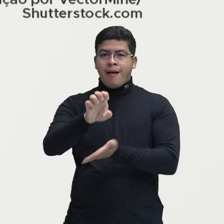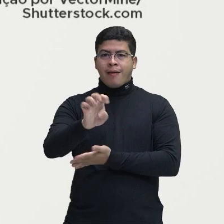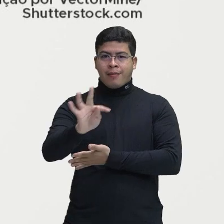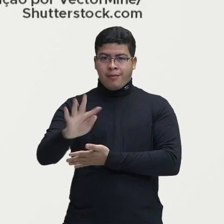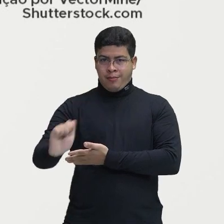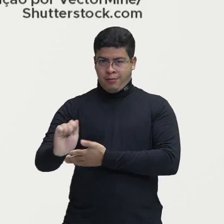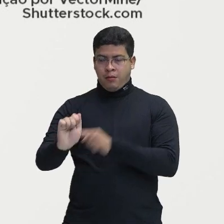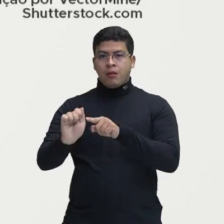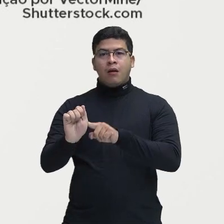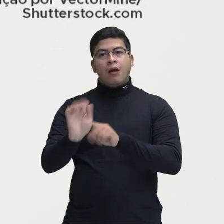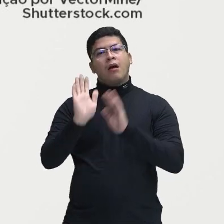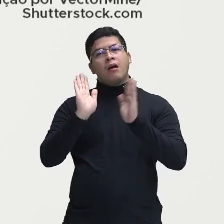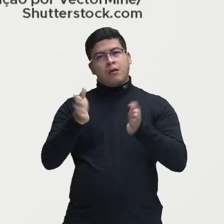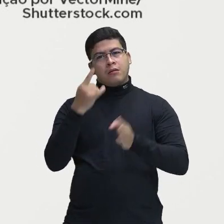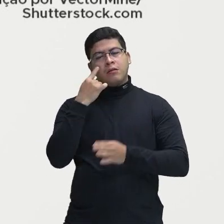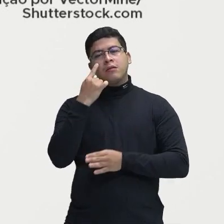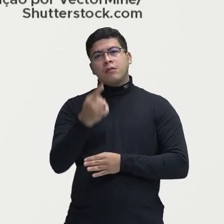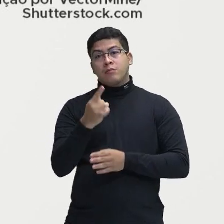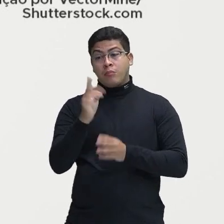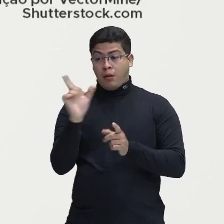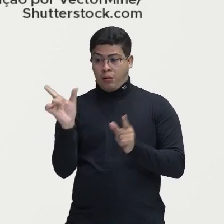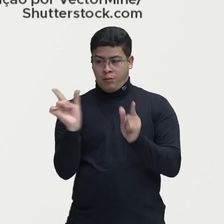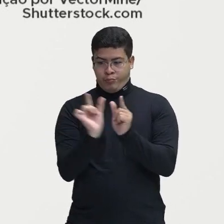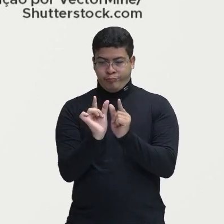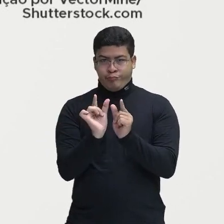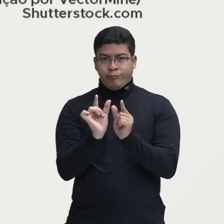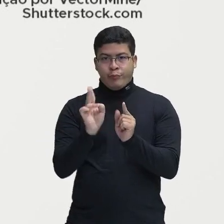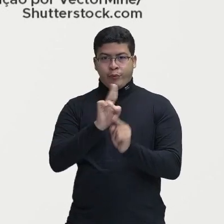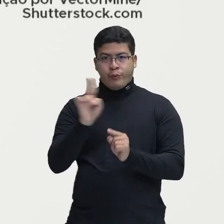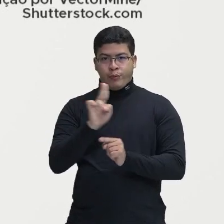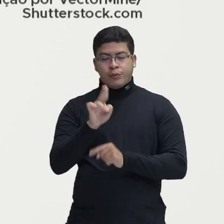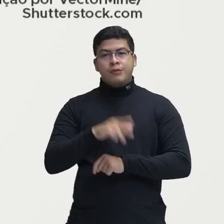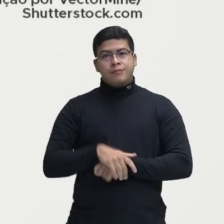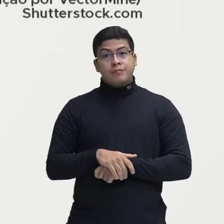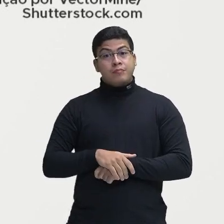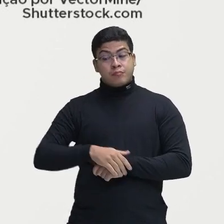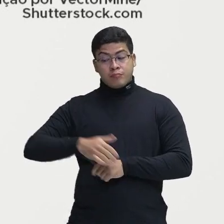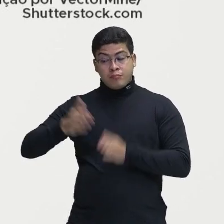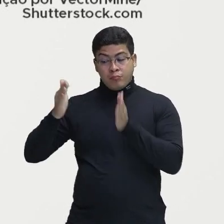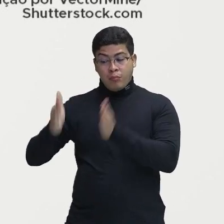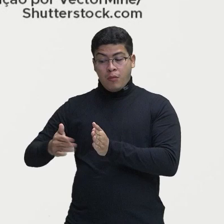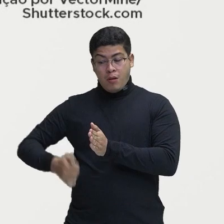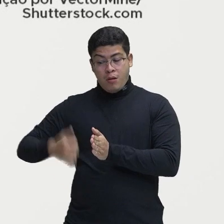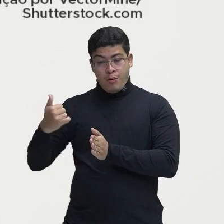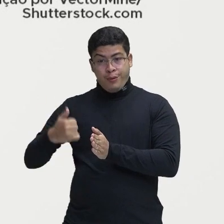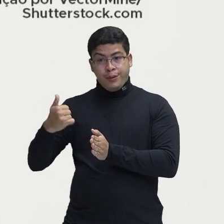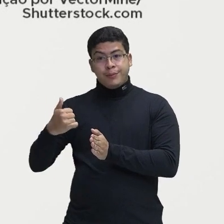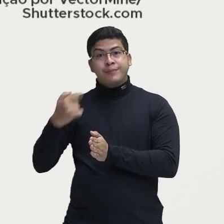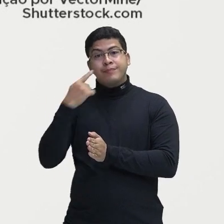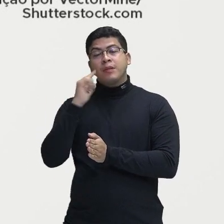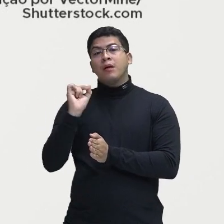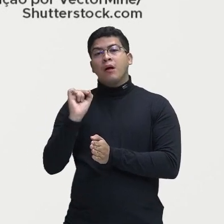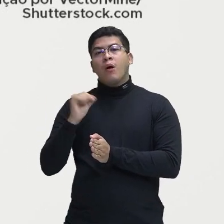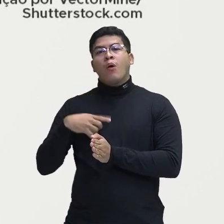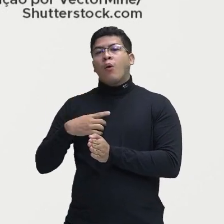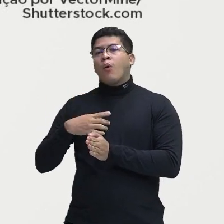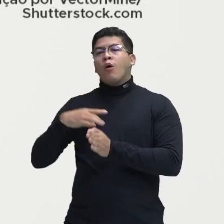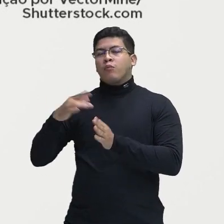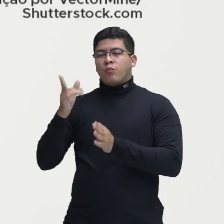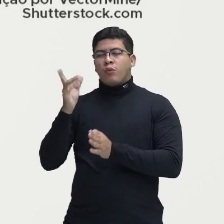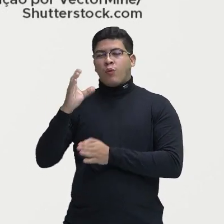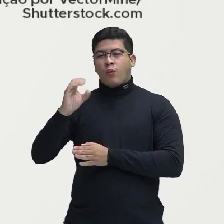como ETA, que é a abreviação do nome, a primeira etapa é aquela de coagulação e